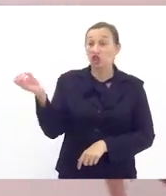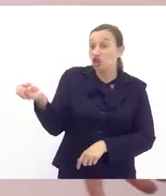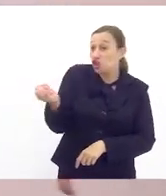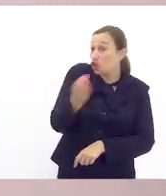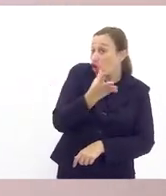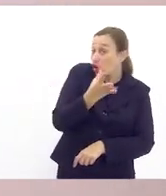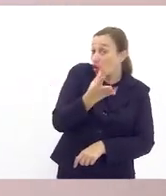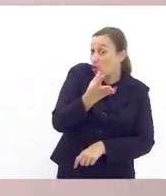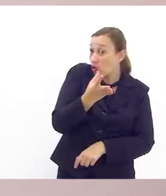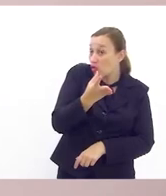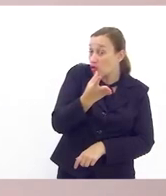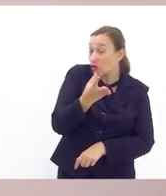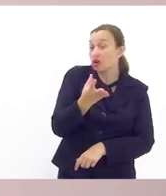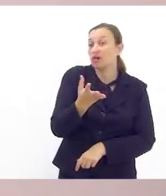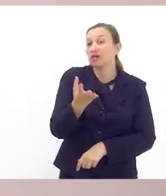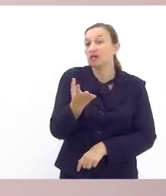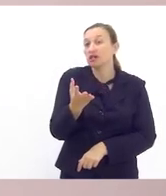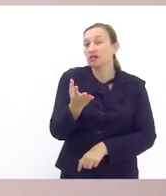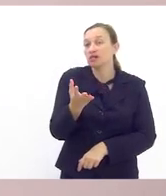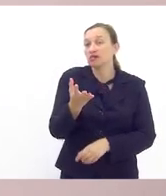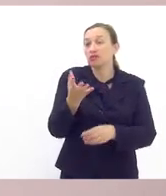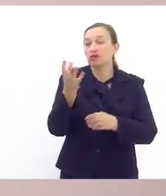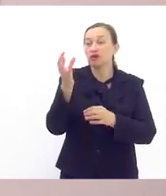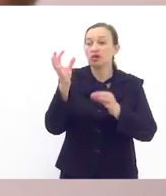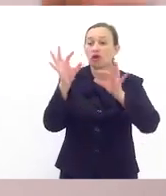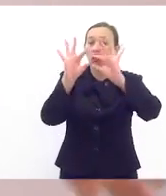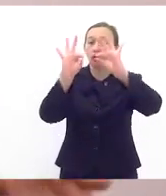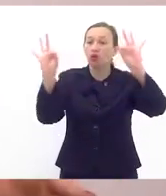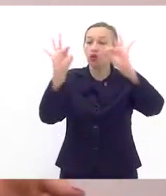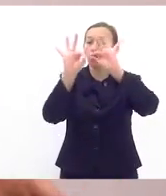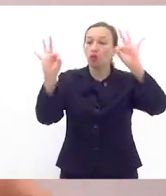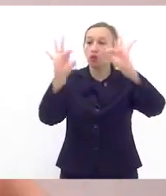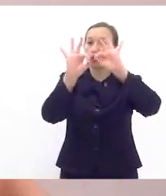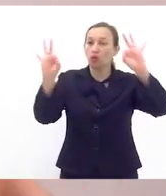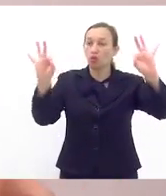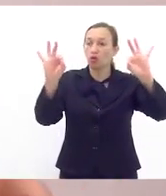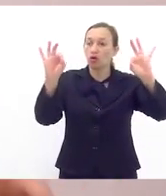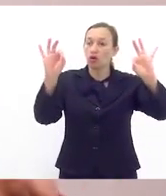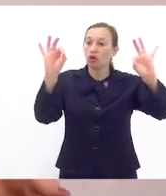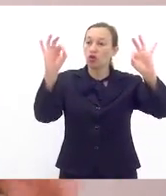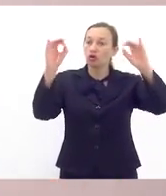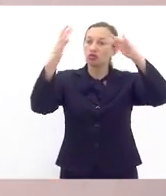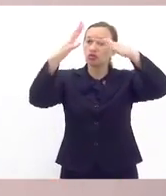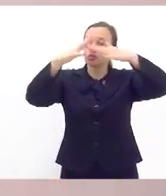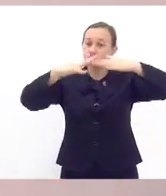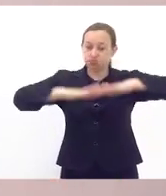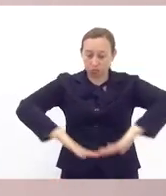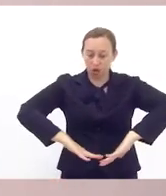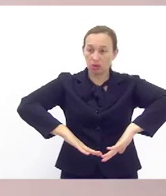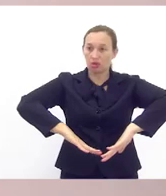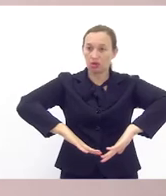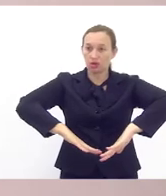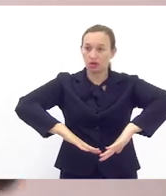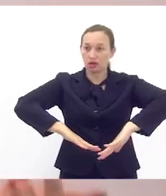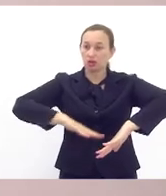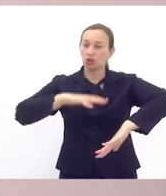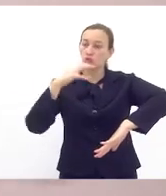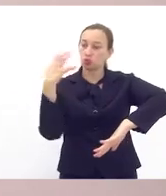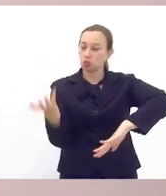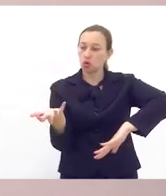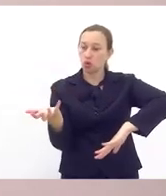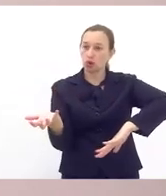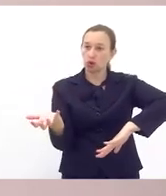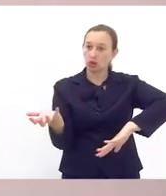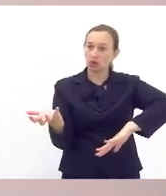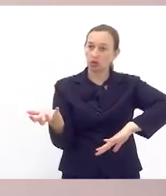recondutorada Por Exemplo foi derrubada por uma árvore que caiu né Em algumas situações árvore